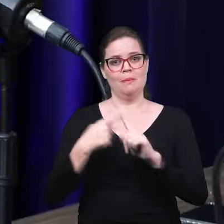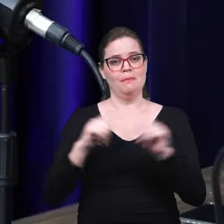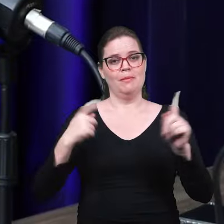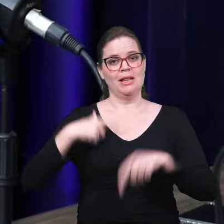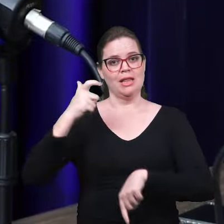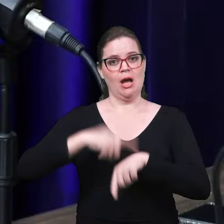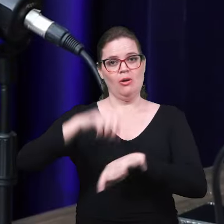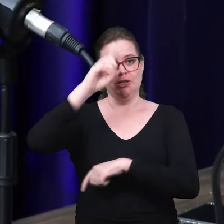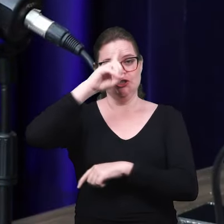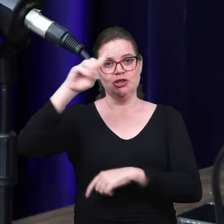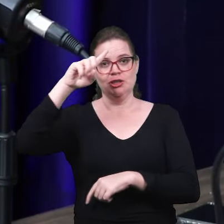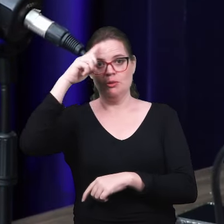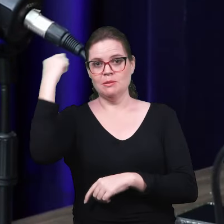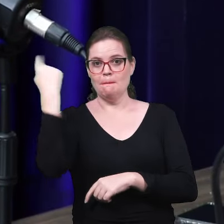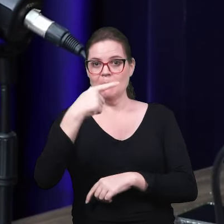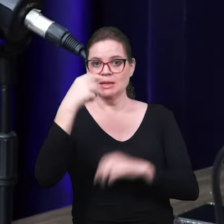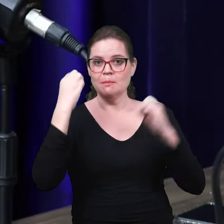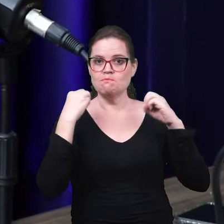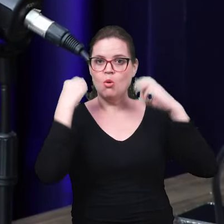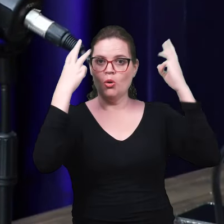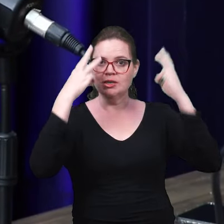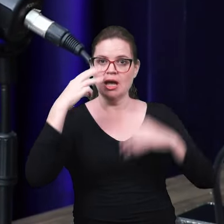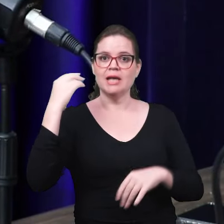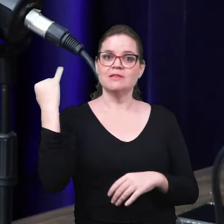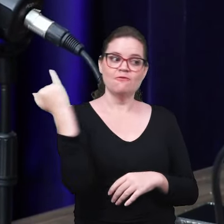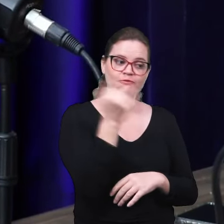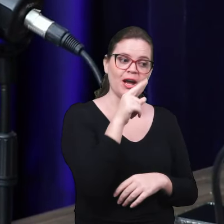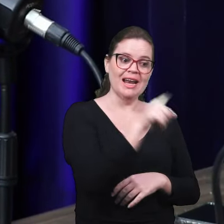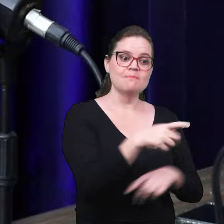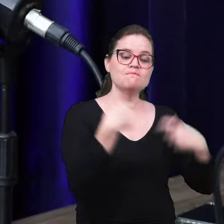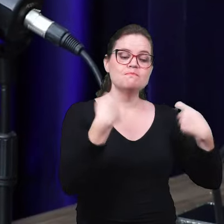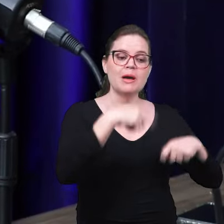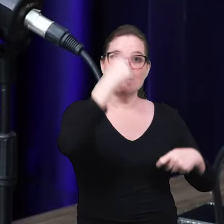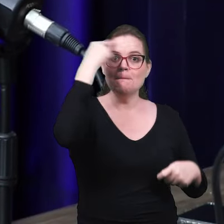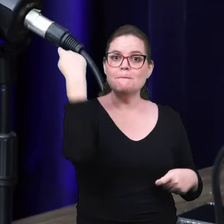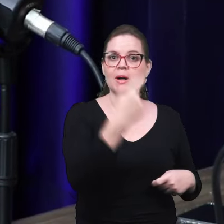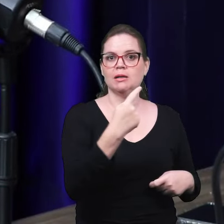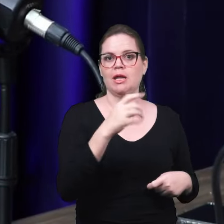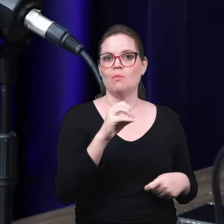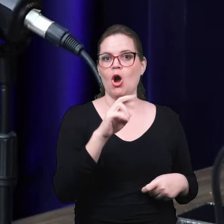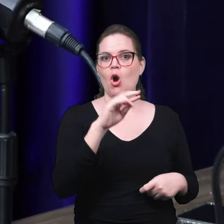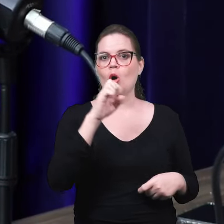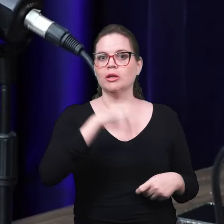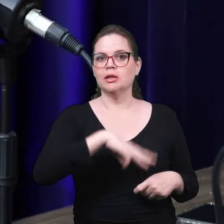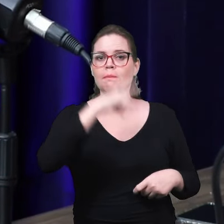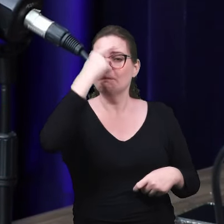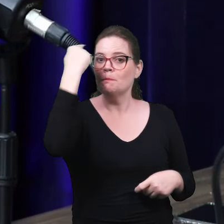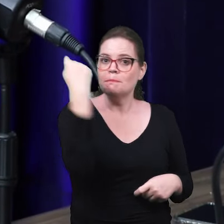Moisés com uma ordem, com a determinação: deixa o meu povo ir. Então, porque